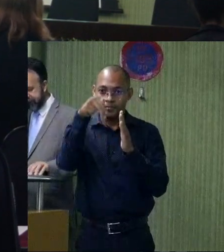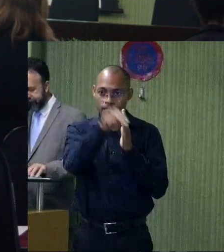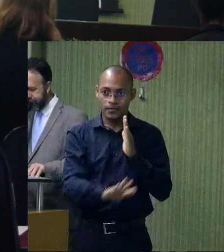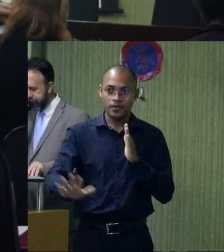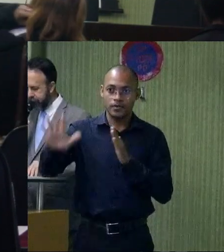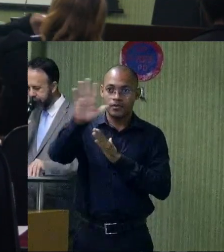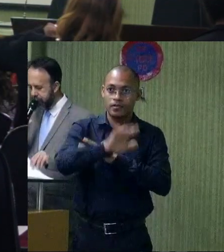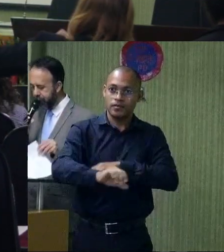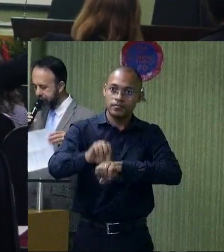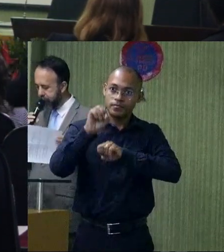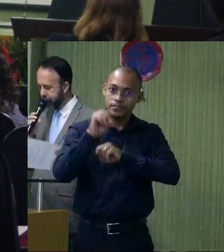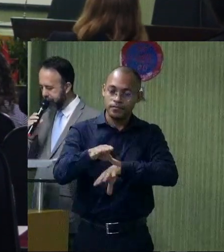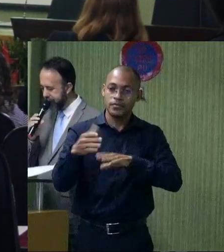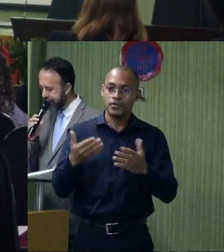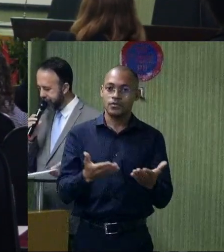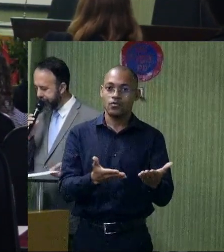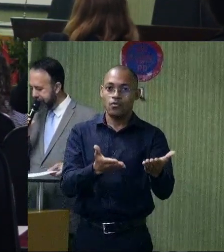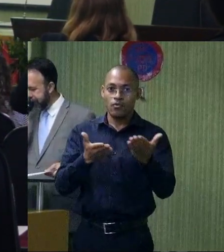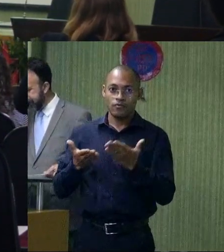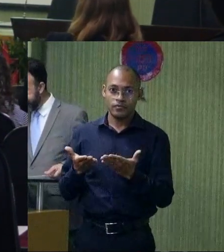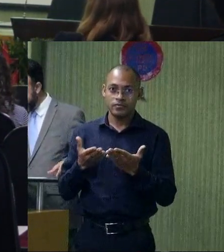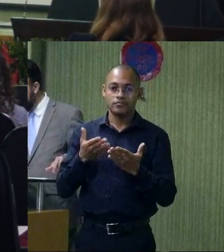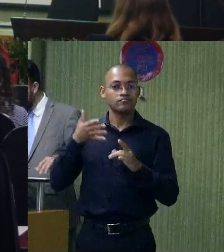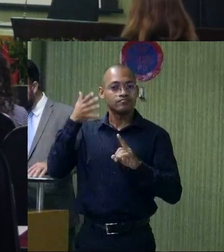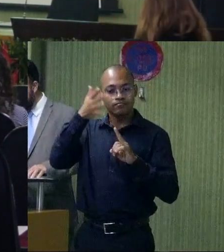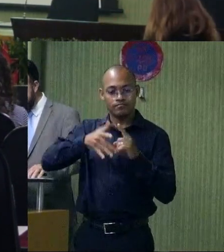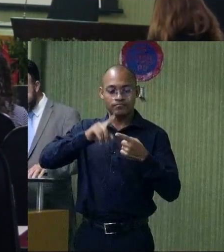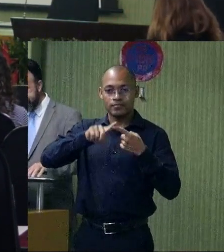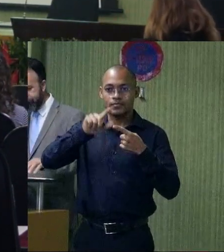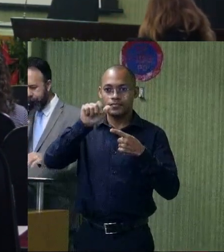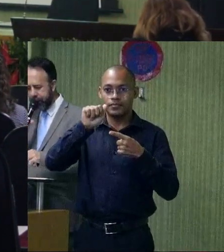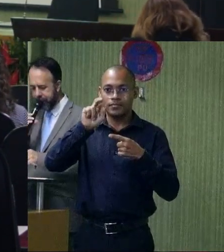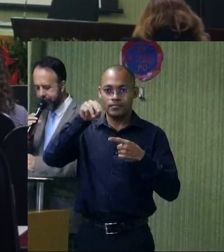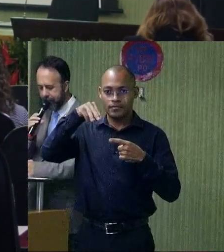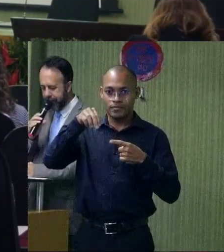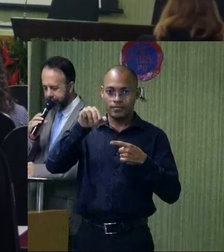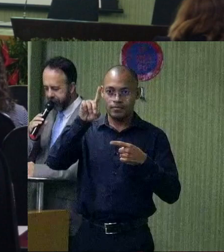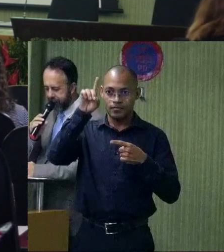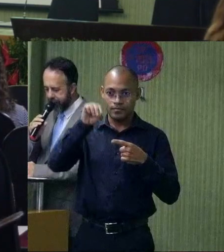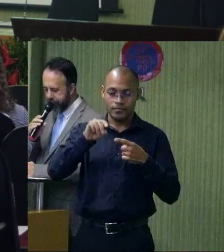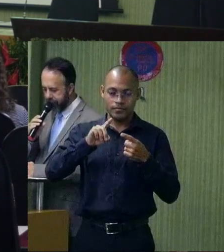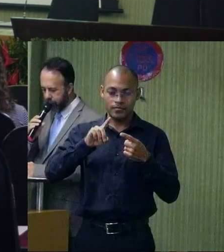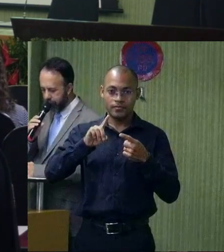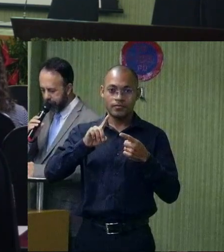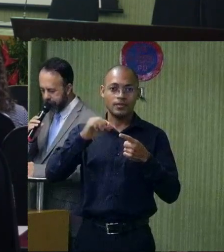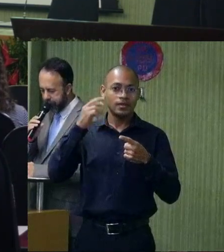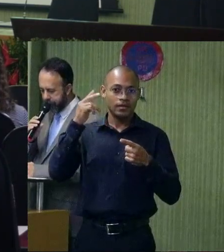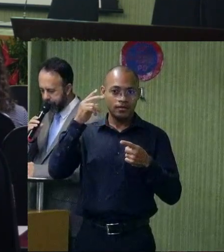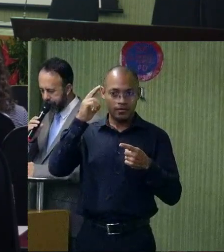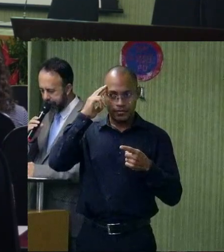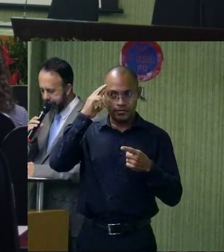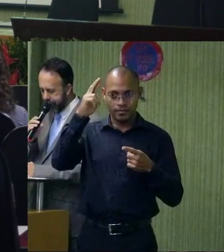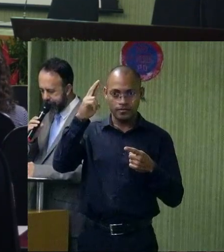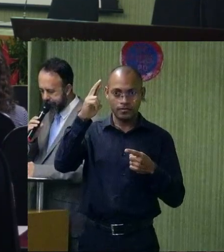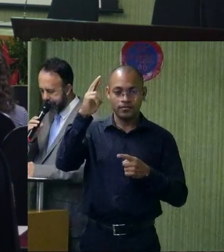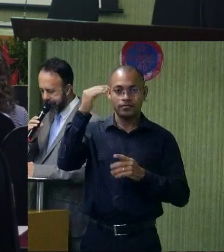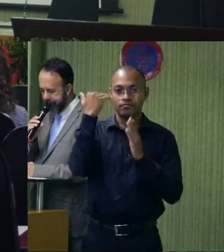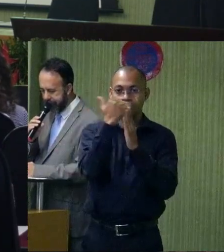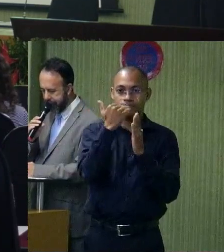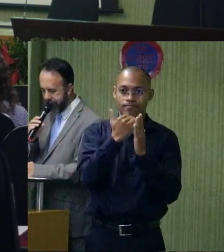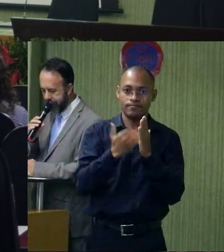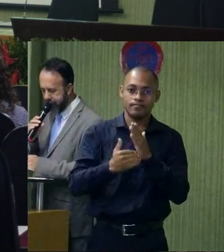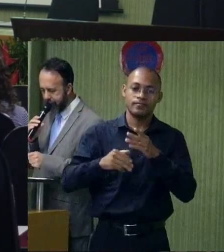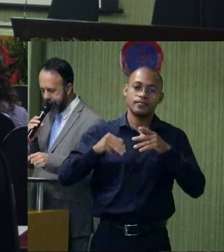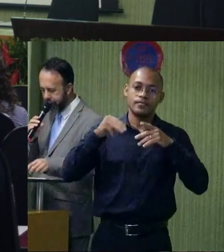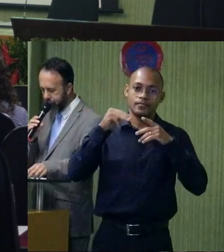convidamos os expositores Armando Amorim Simões que é diretor de programa da